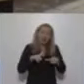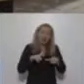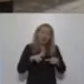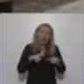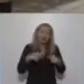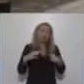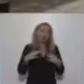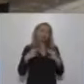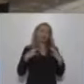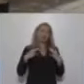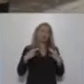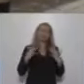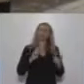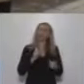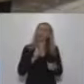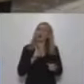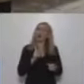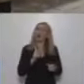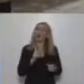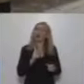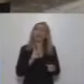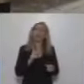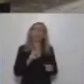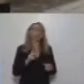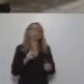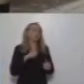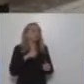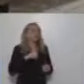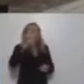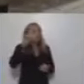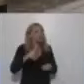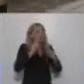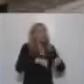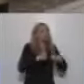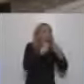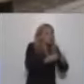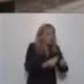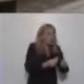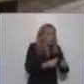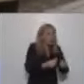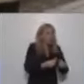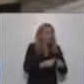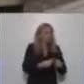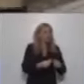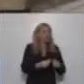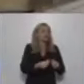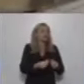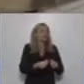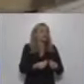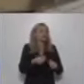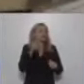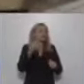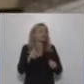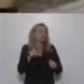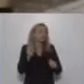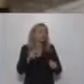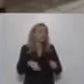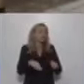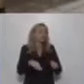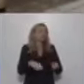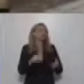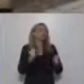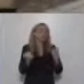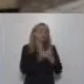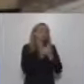democracia existe para isso. Nós temos o direito de dar a nossa contribuição enquanto parlamentar nessa casa. Então, Pavel, pode